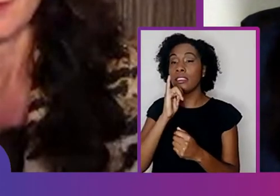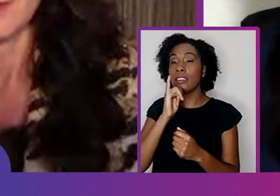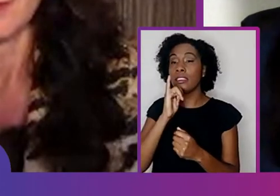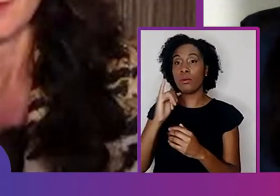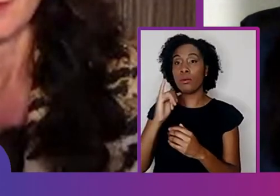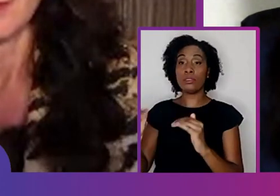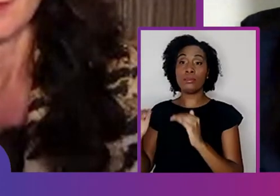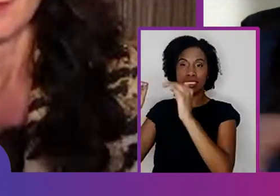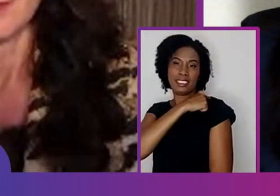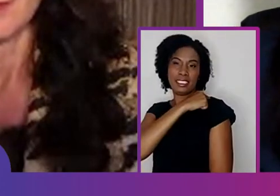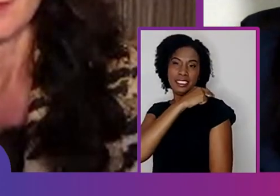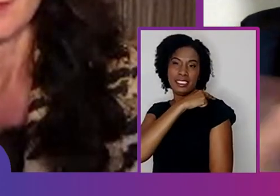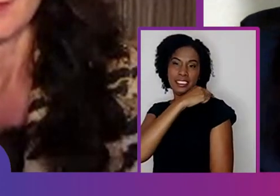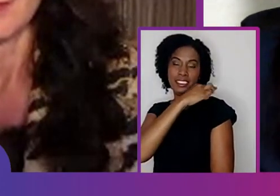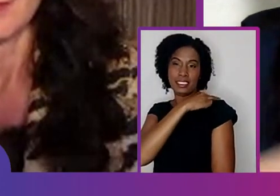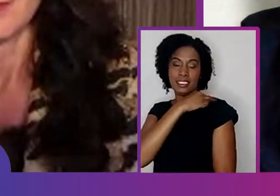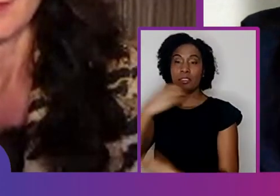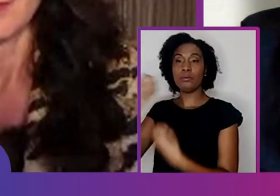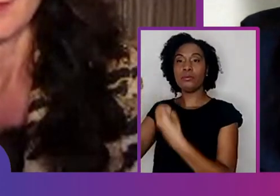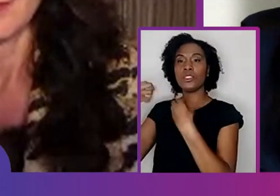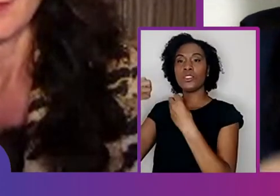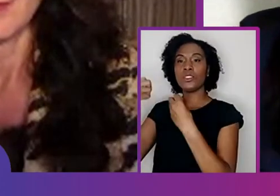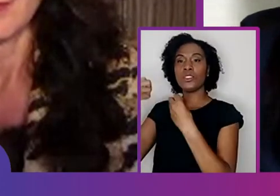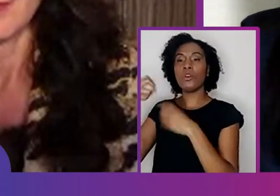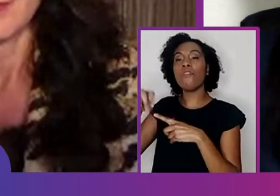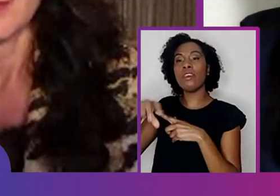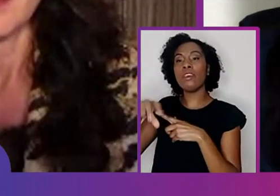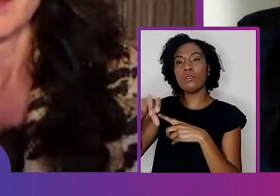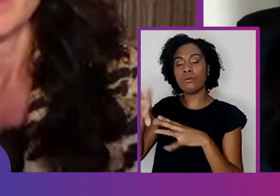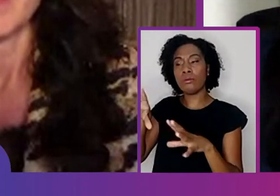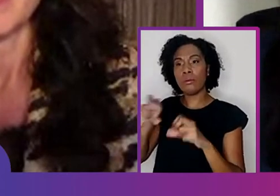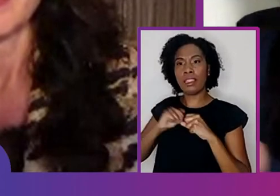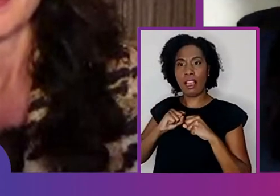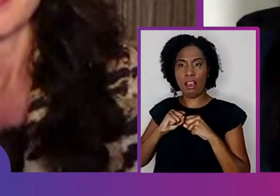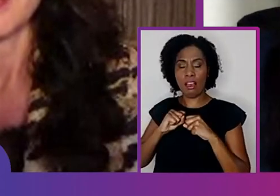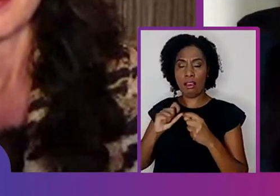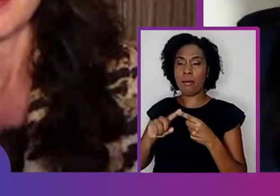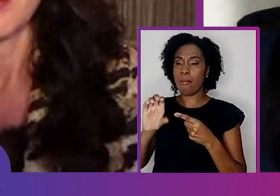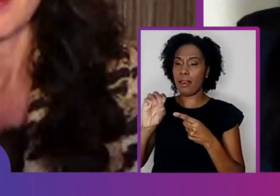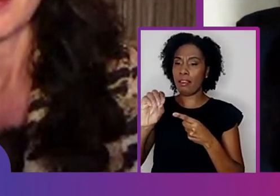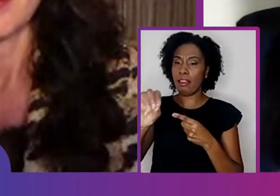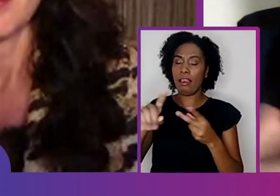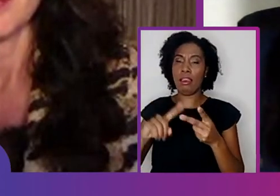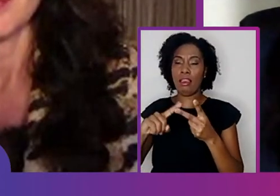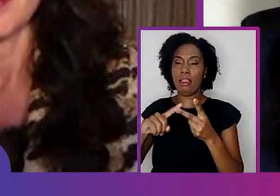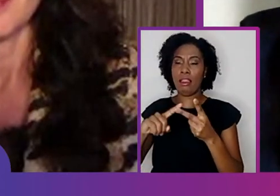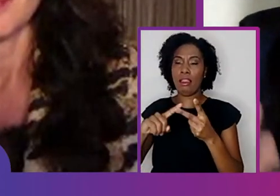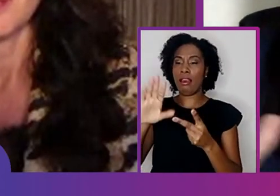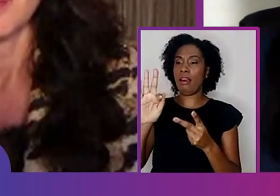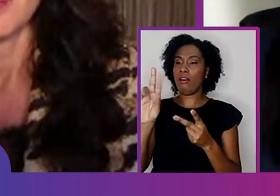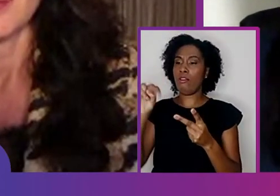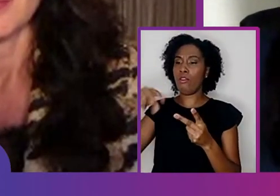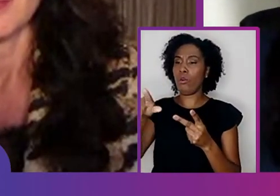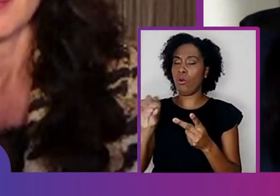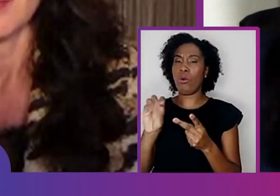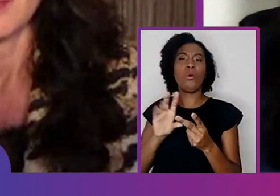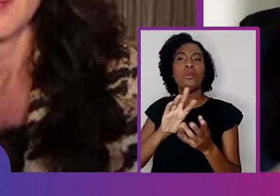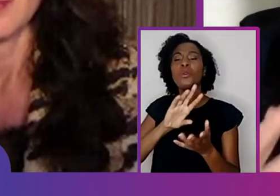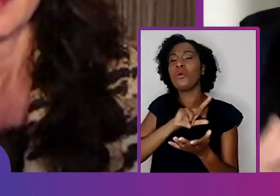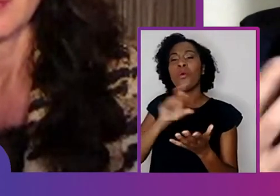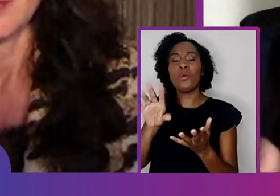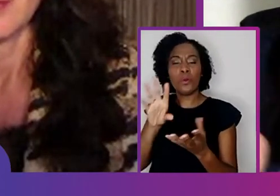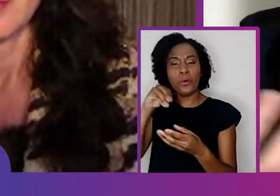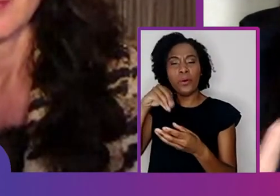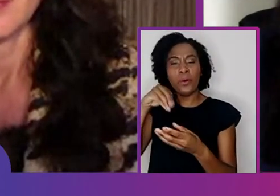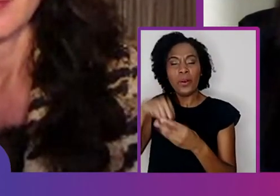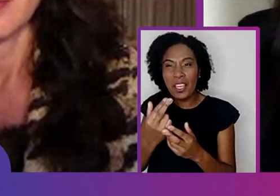é um bicho infeccioso, tanto faz se é bactéria, se é fungo, é tudo da mesma categoria. Não é verdade. Cada um deles tem sua própria dinâmica,